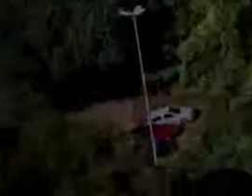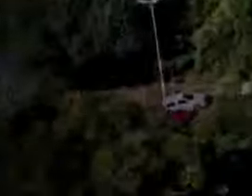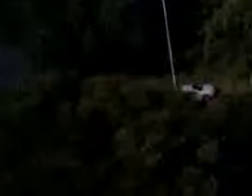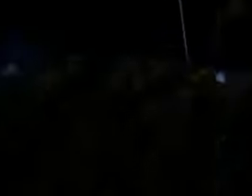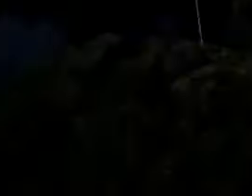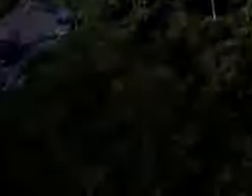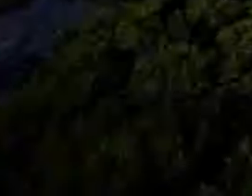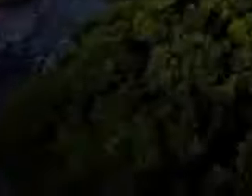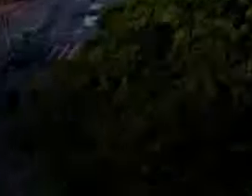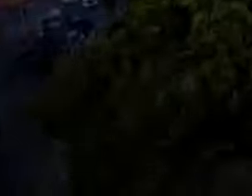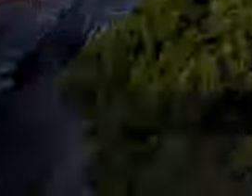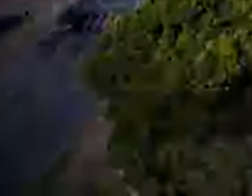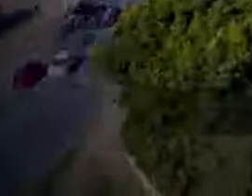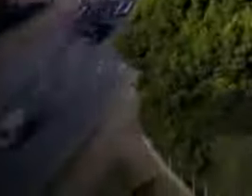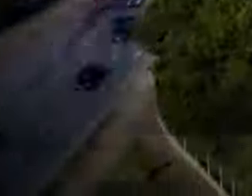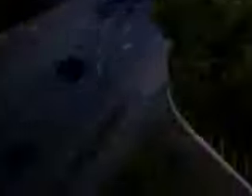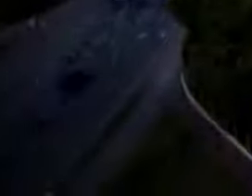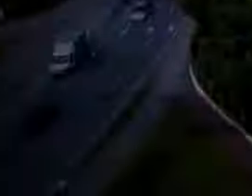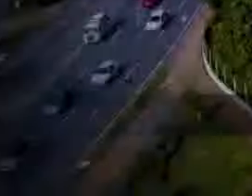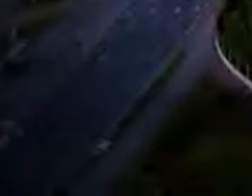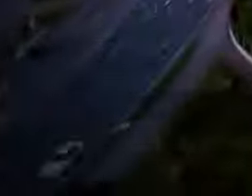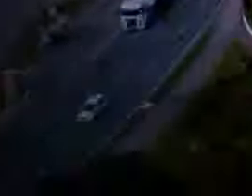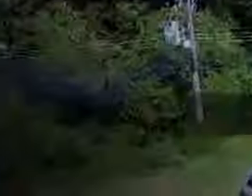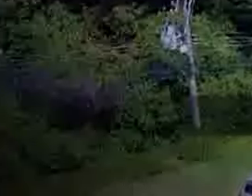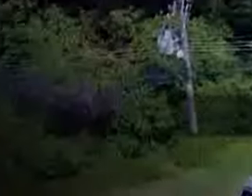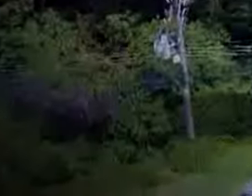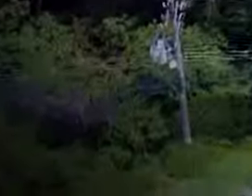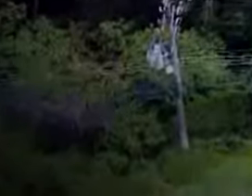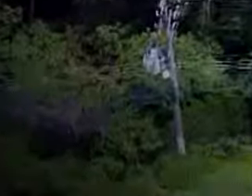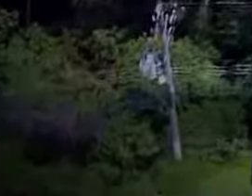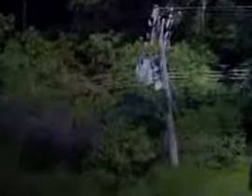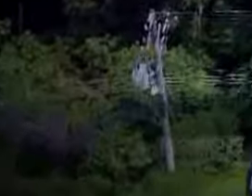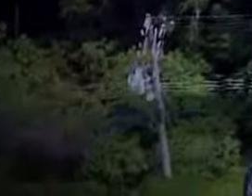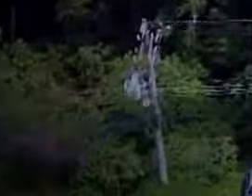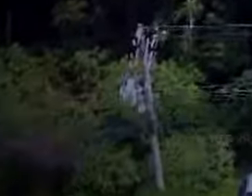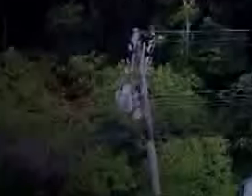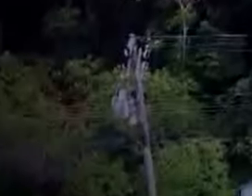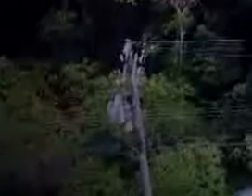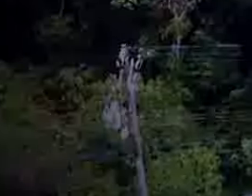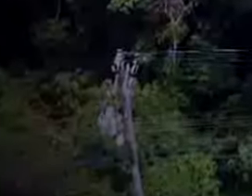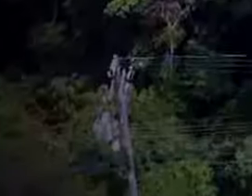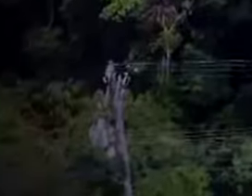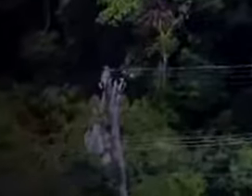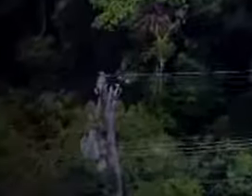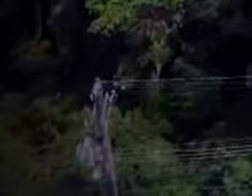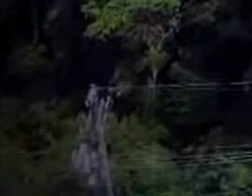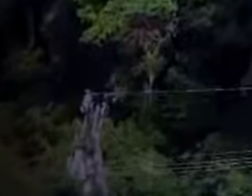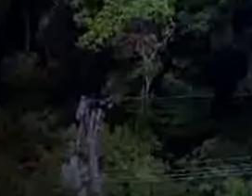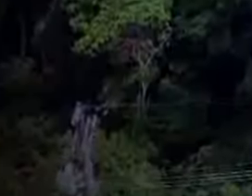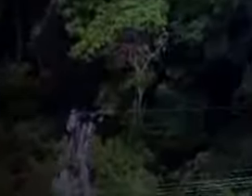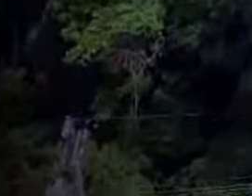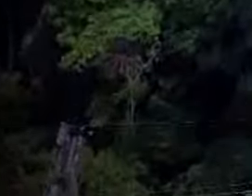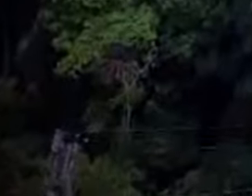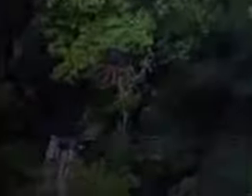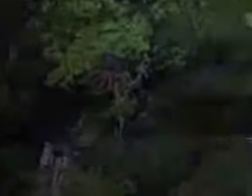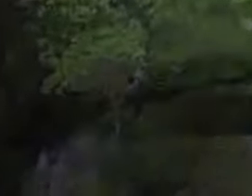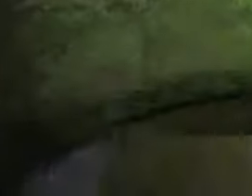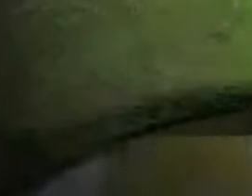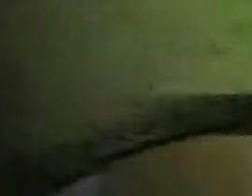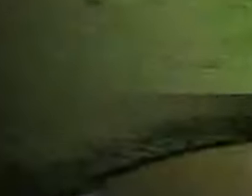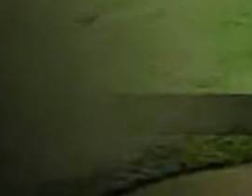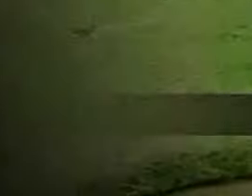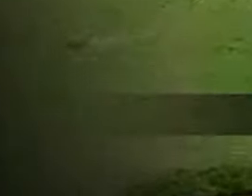que a terra mais da rid Deus risonhos lindos Campos tem mais flores